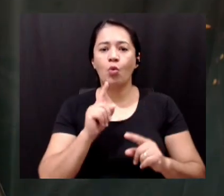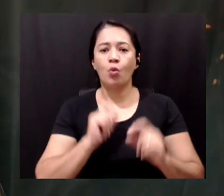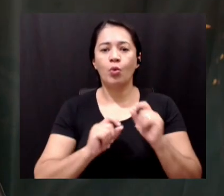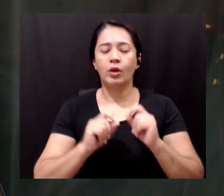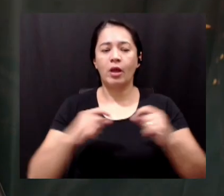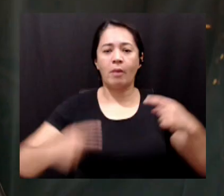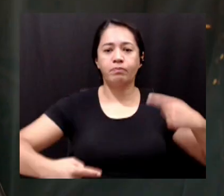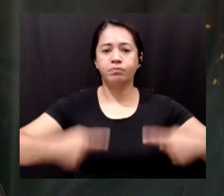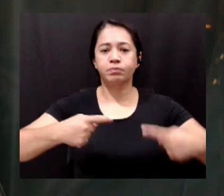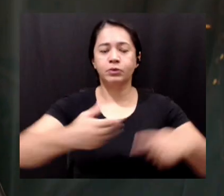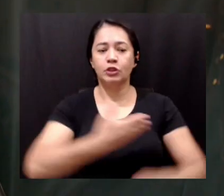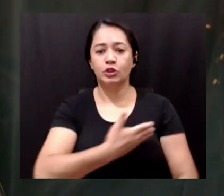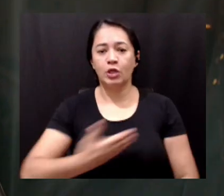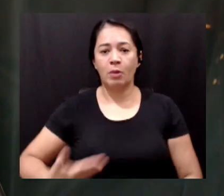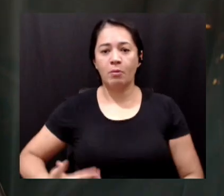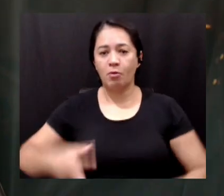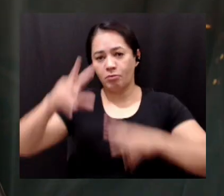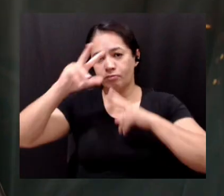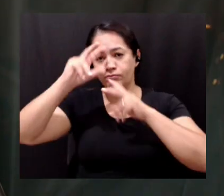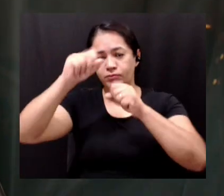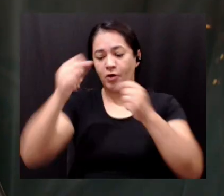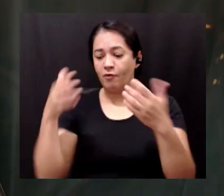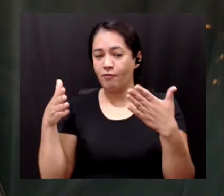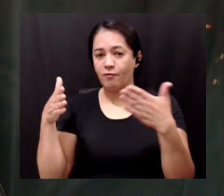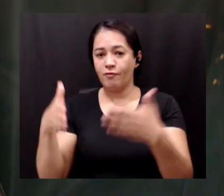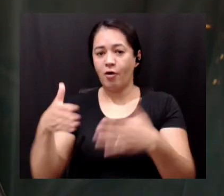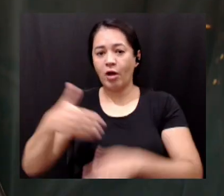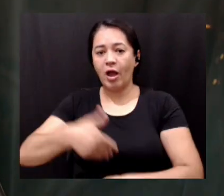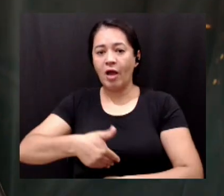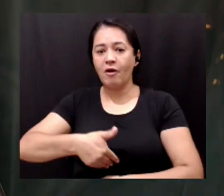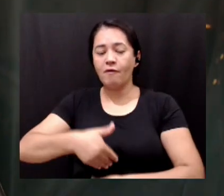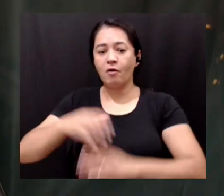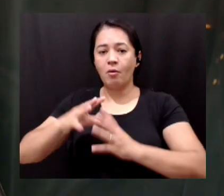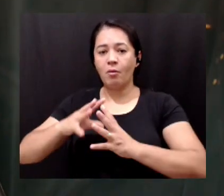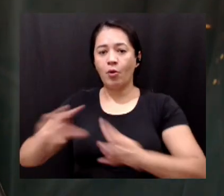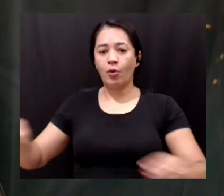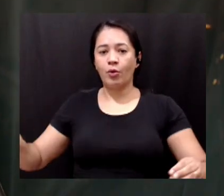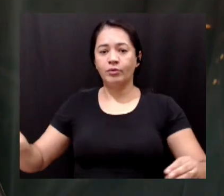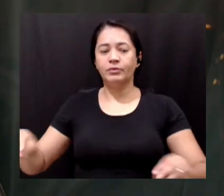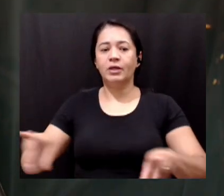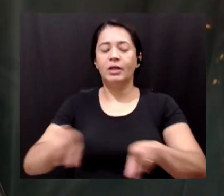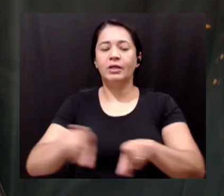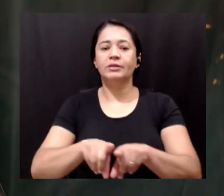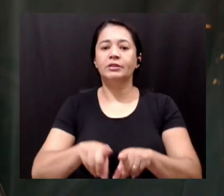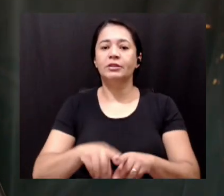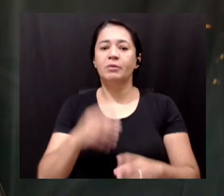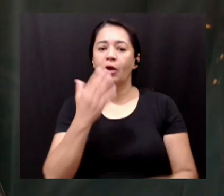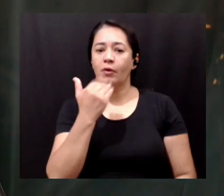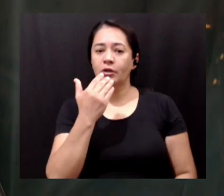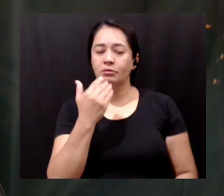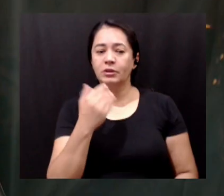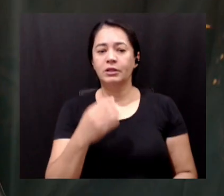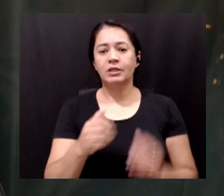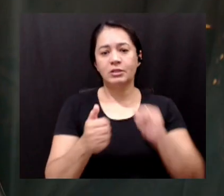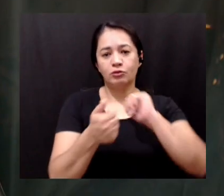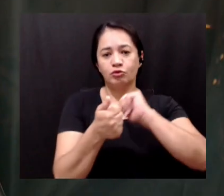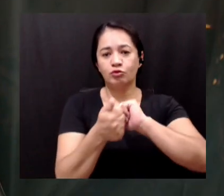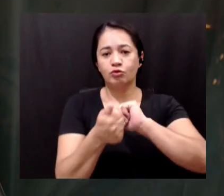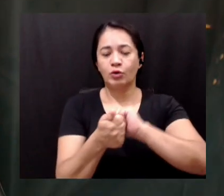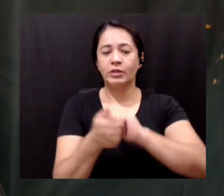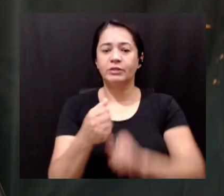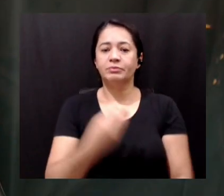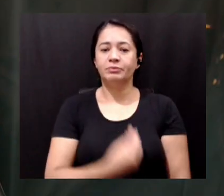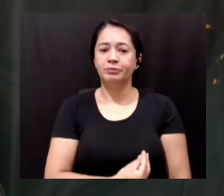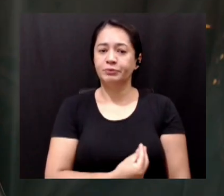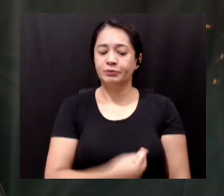à erradicação da fome e ao acesso de uma alimentação adequada e de qualidade para a população de Campinas. A proposta